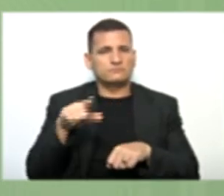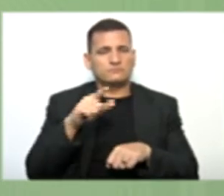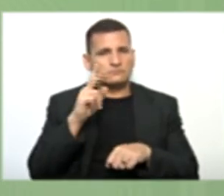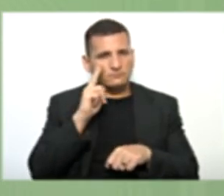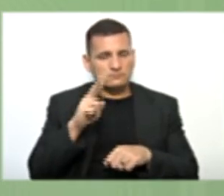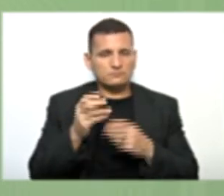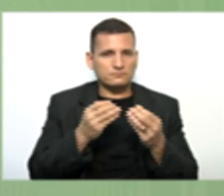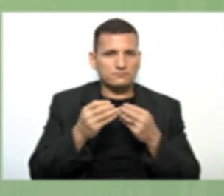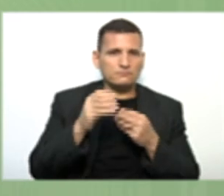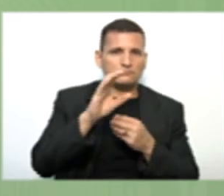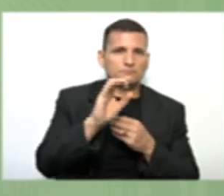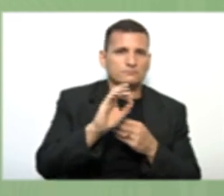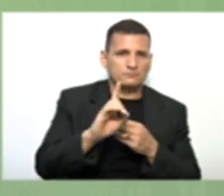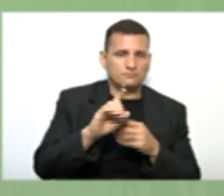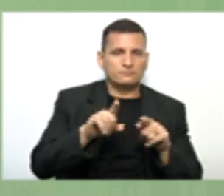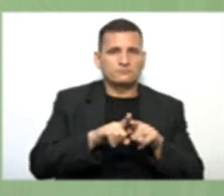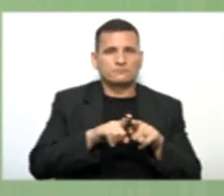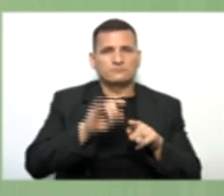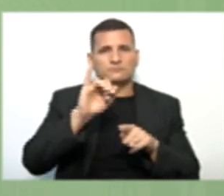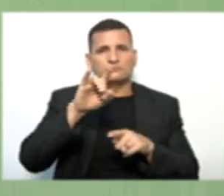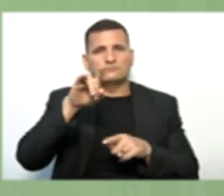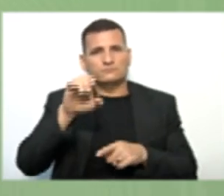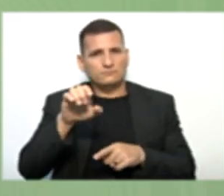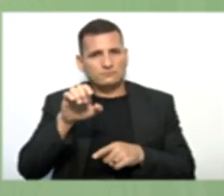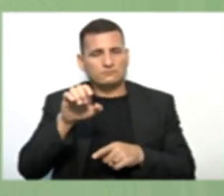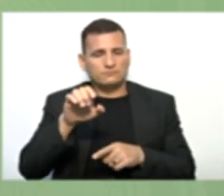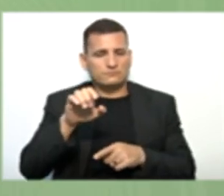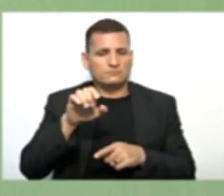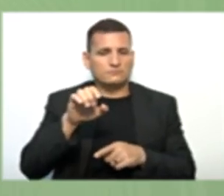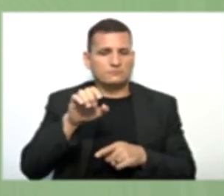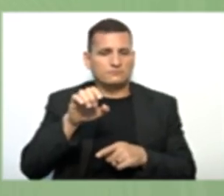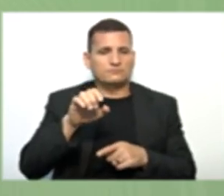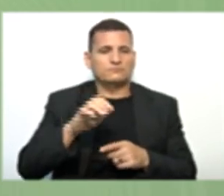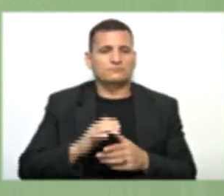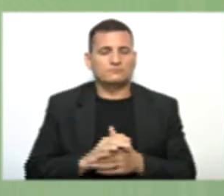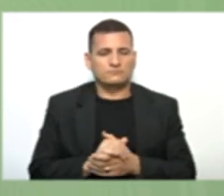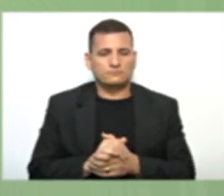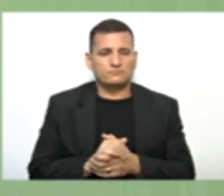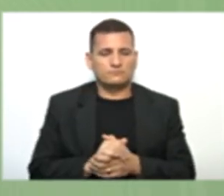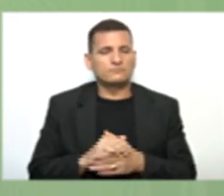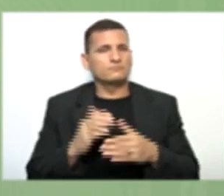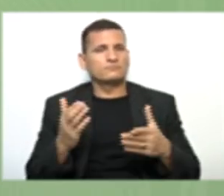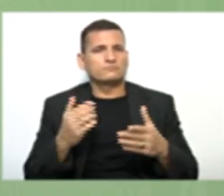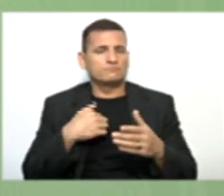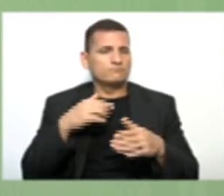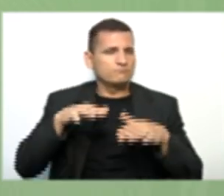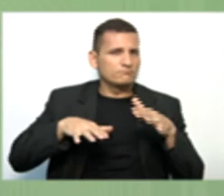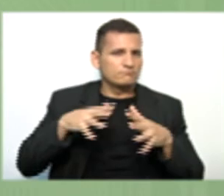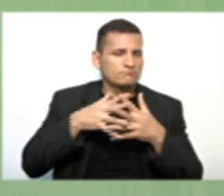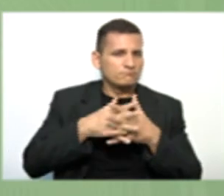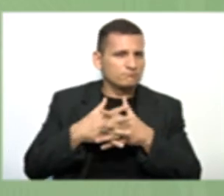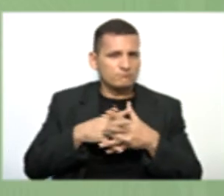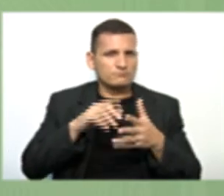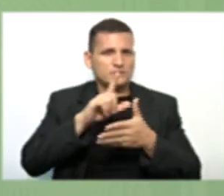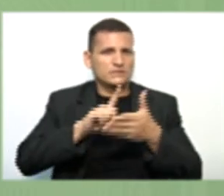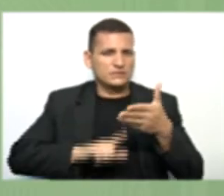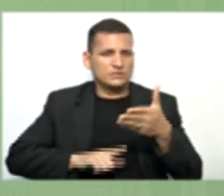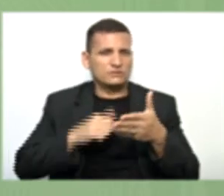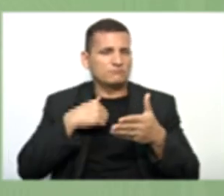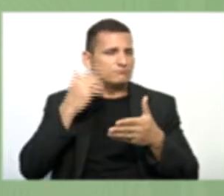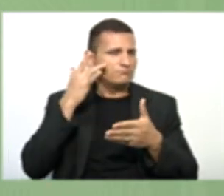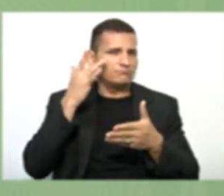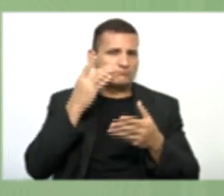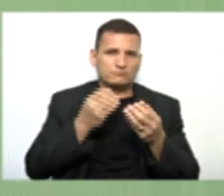de código e IDE, e escrever realmente, e trabalhar com a escrita. Ah, professor, eu me confundo toda vez que eu vou escrever uma lista. Eu não